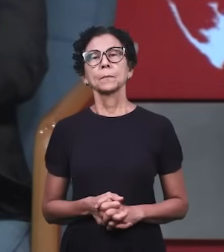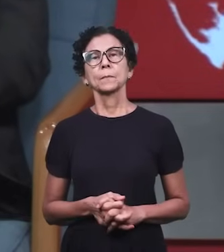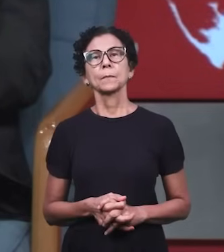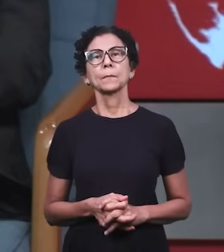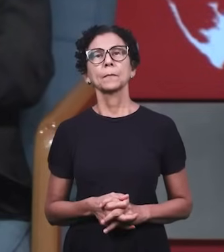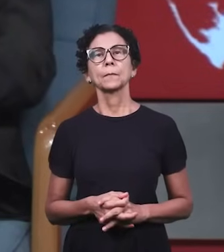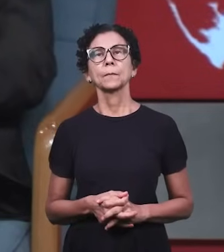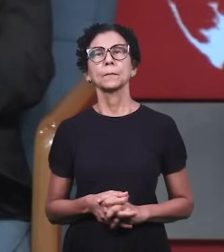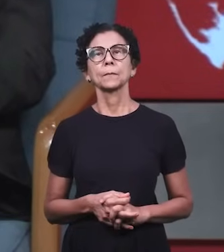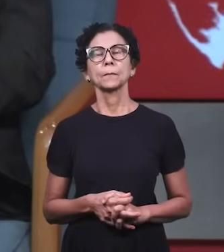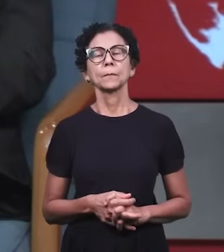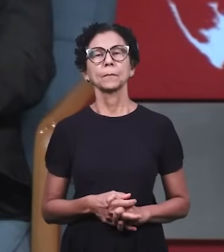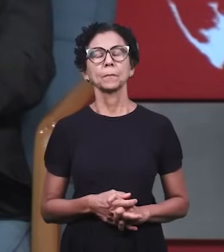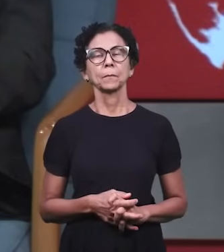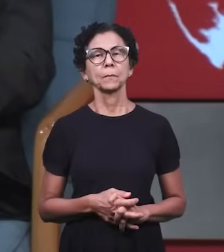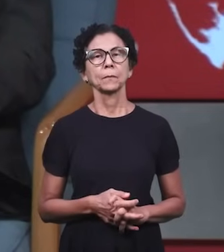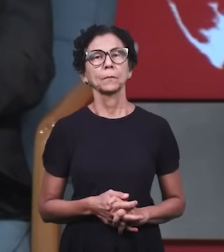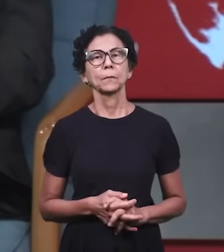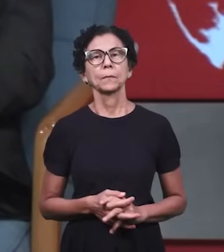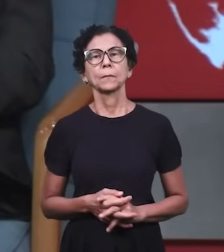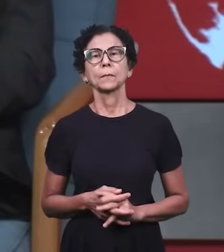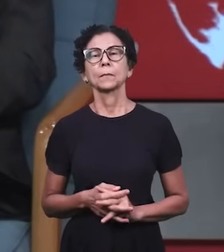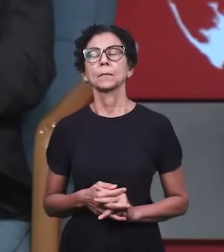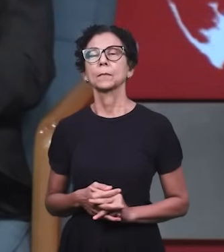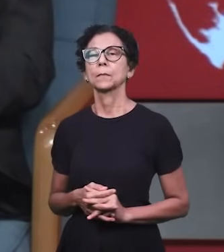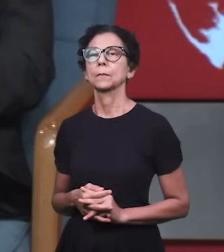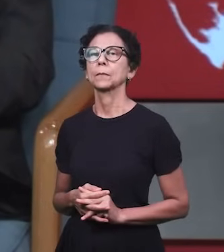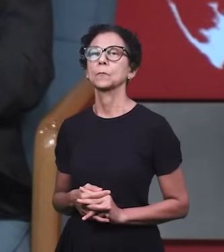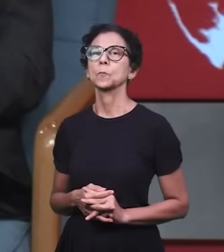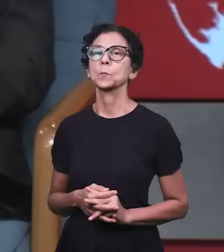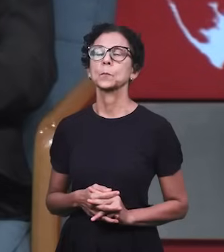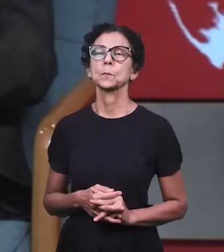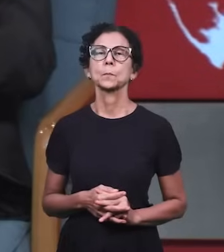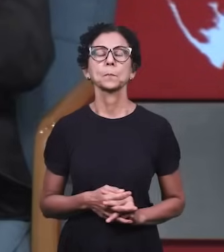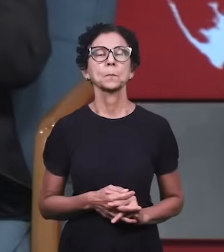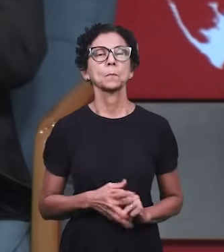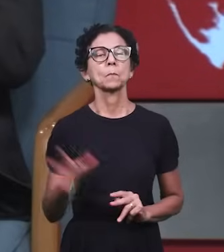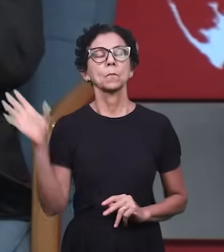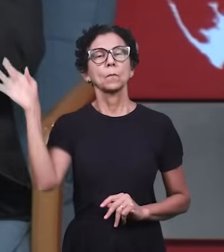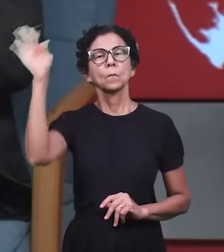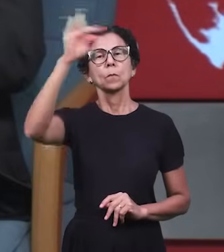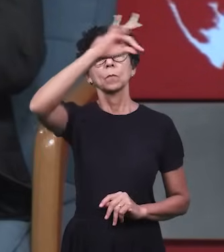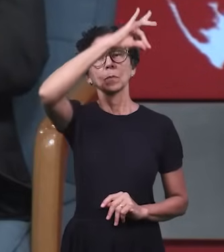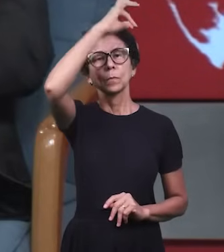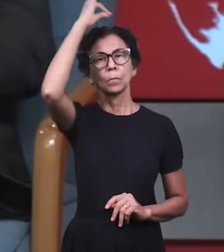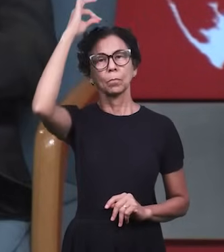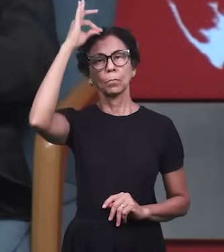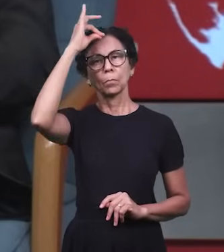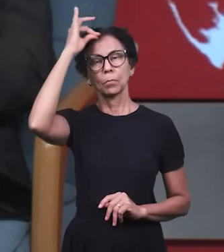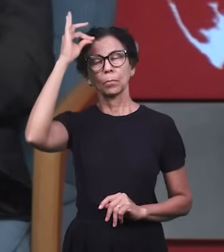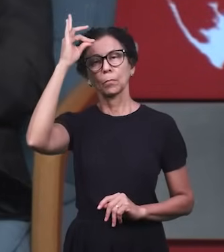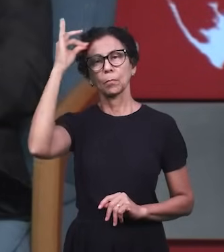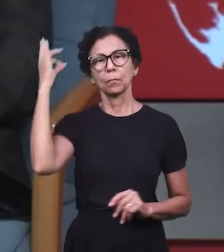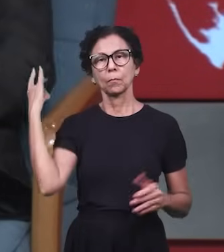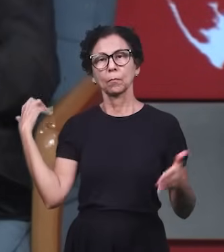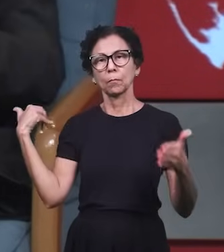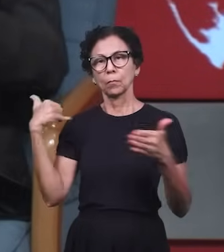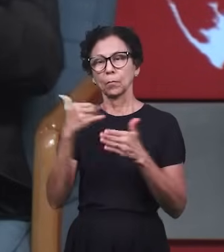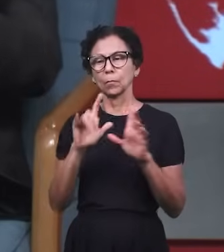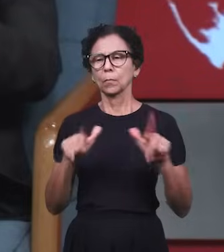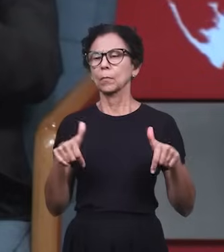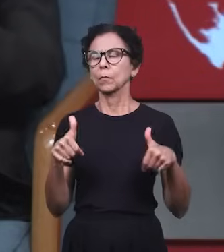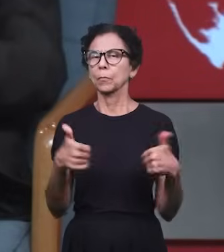como mostra na primeira igreja, o Espírito Santo na vida da igreja, o Espírito Santo opera hoje da mesma forma.